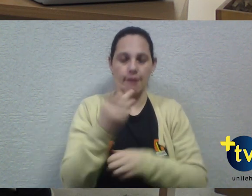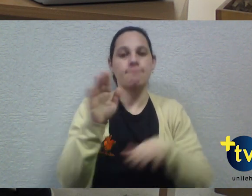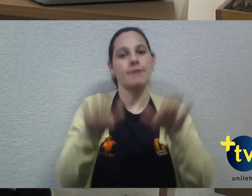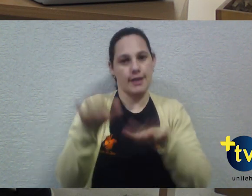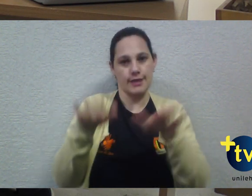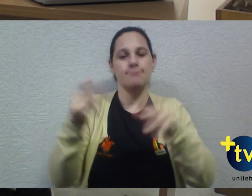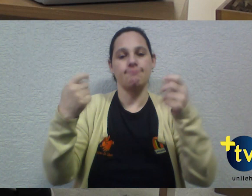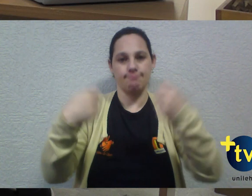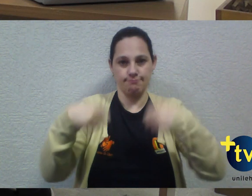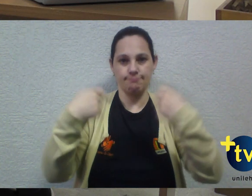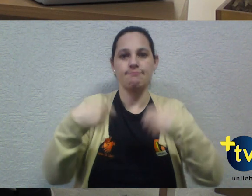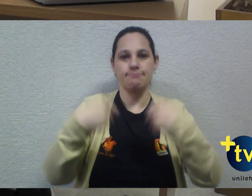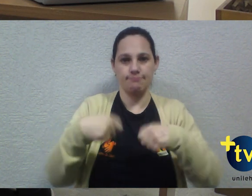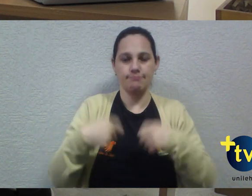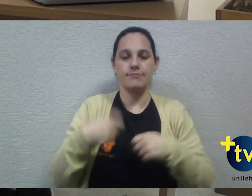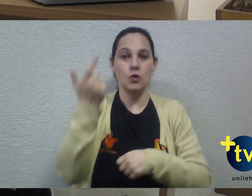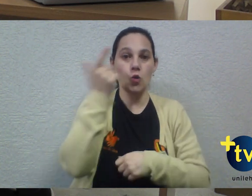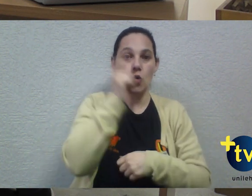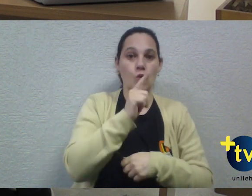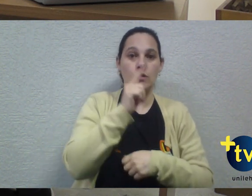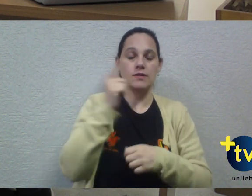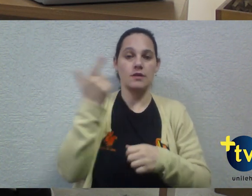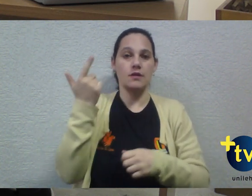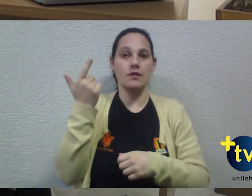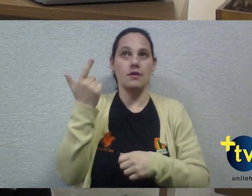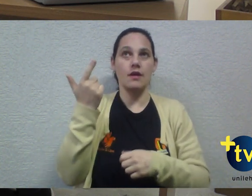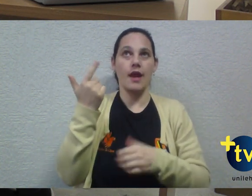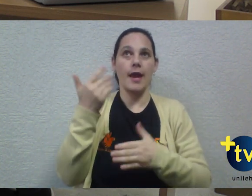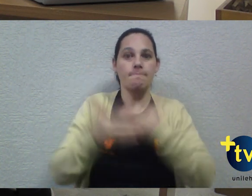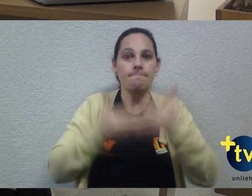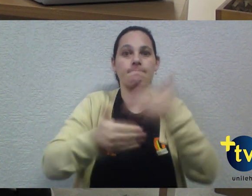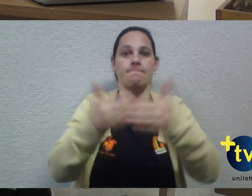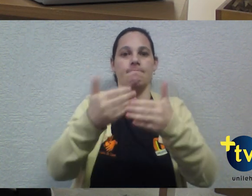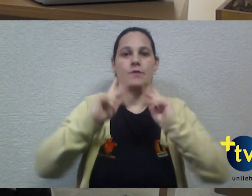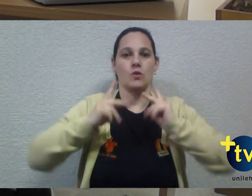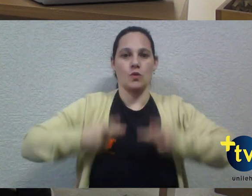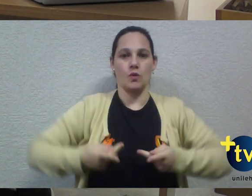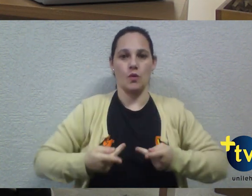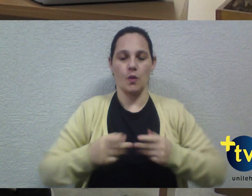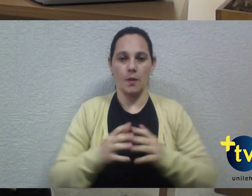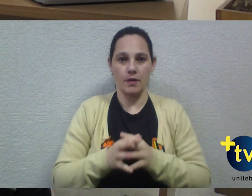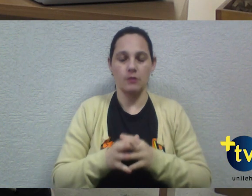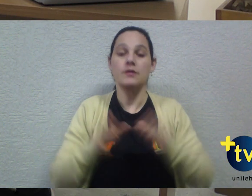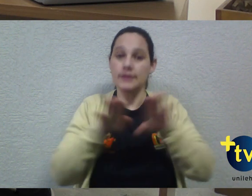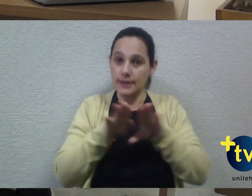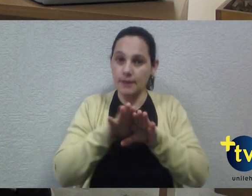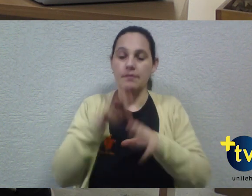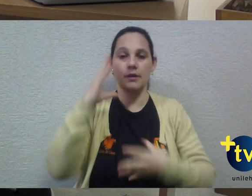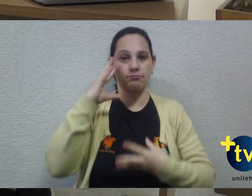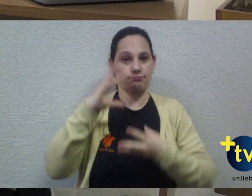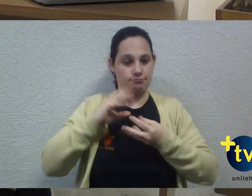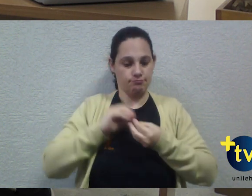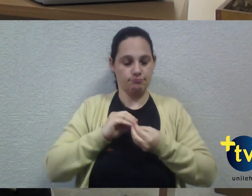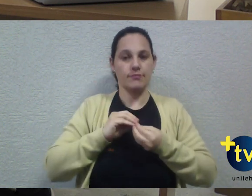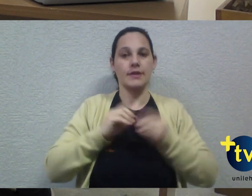de conseguir alcançar o desenvolvimento humano dentro dessas novas tecnologias. E, principalmente, entender um pouco da